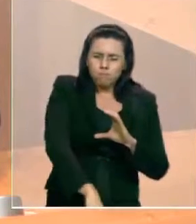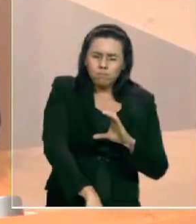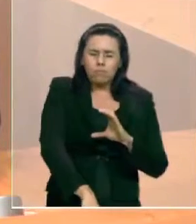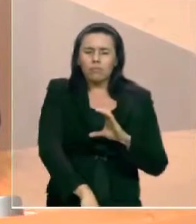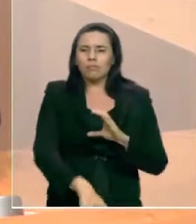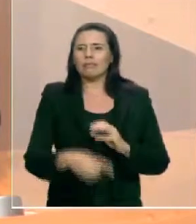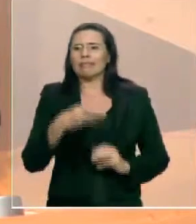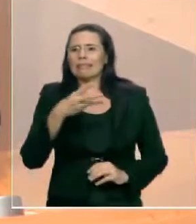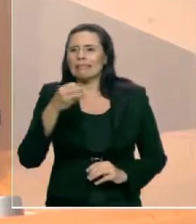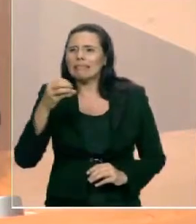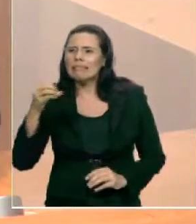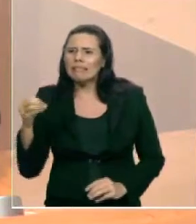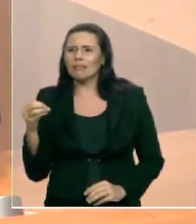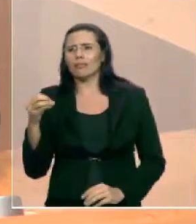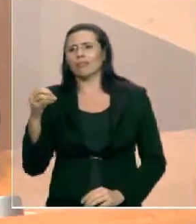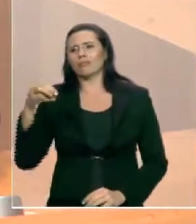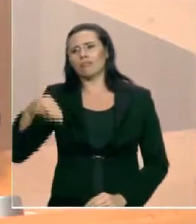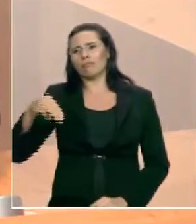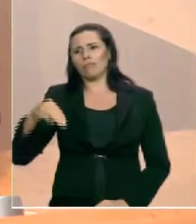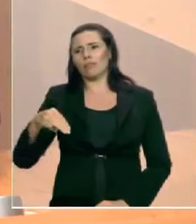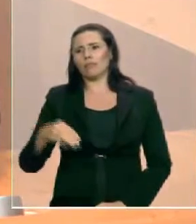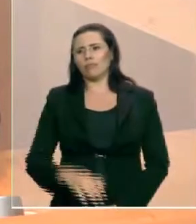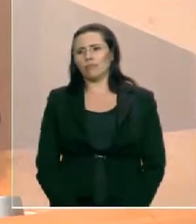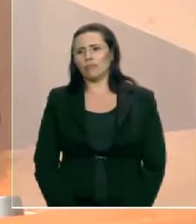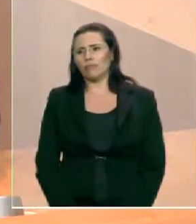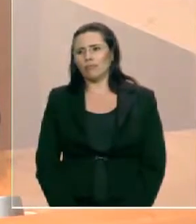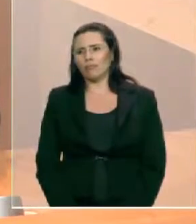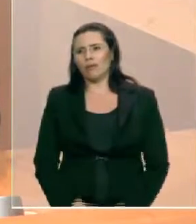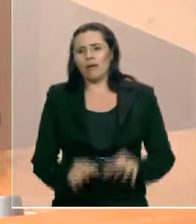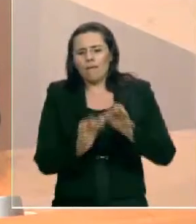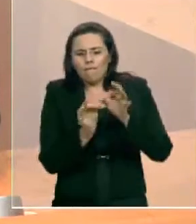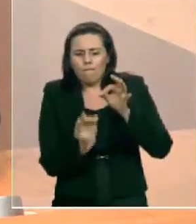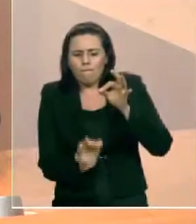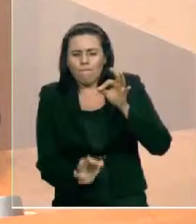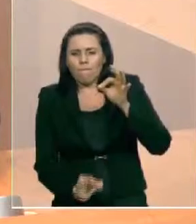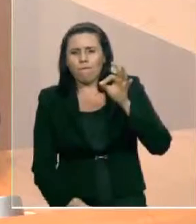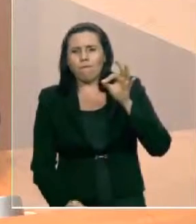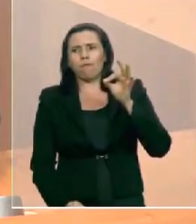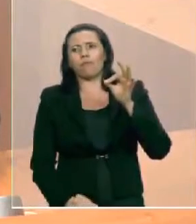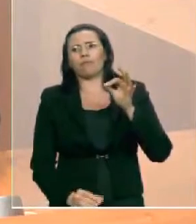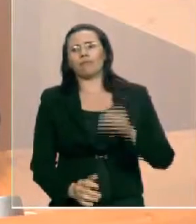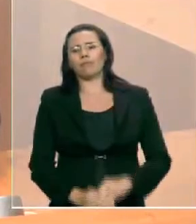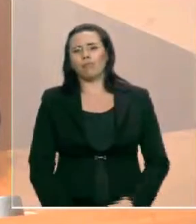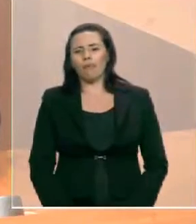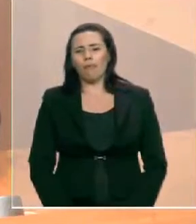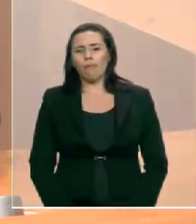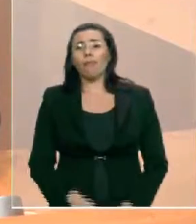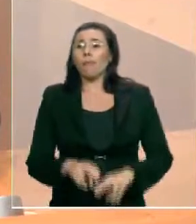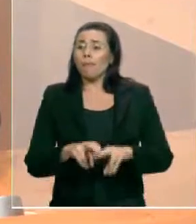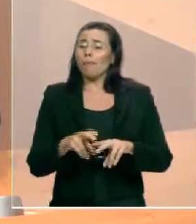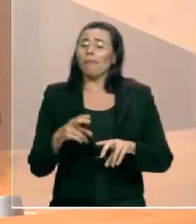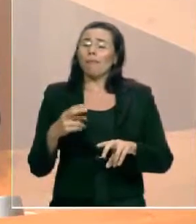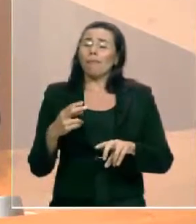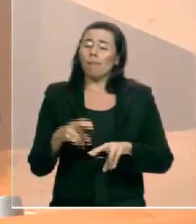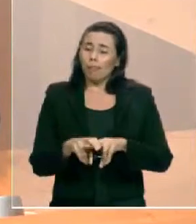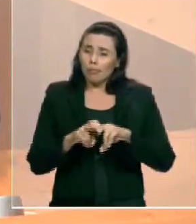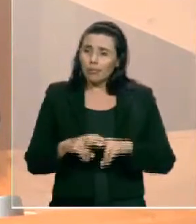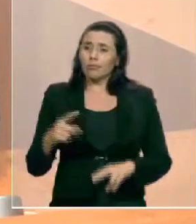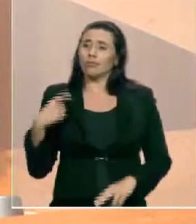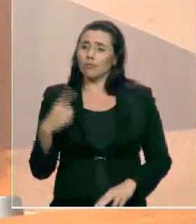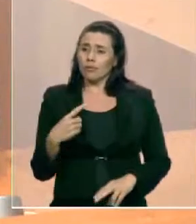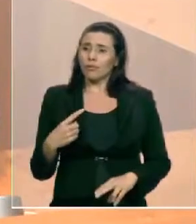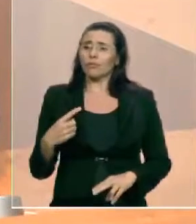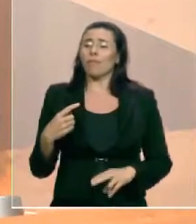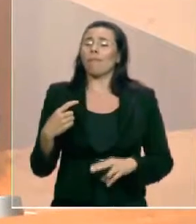nós temos que não só se preocupar no abastecimento dos nossos municípios, mas temos que se preocupar